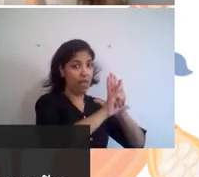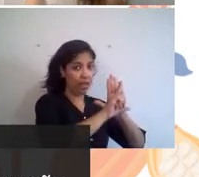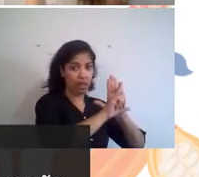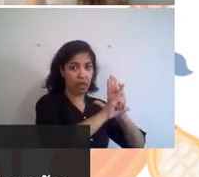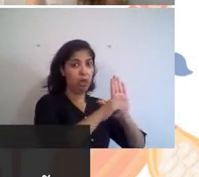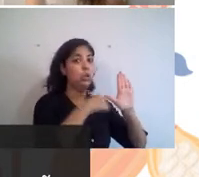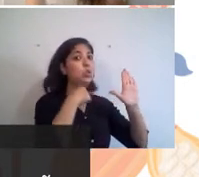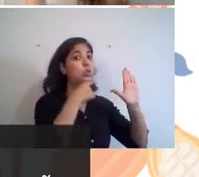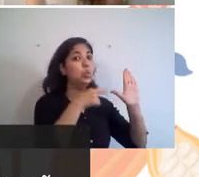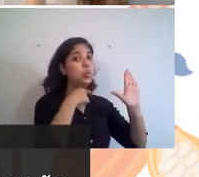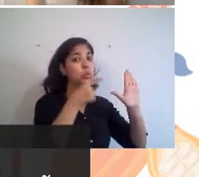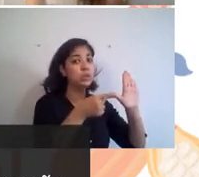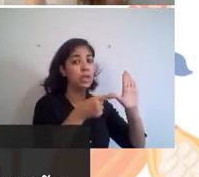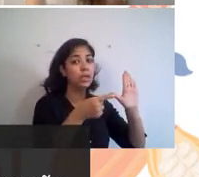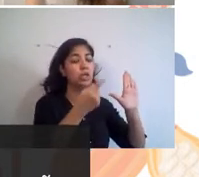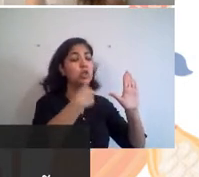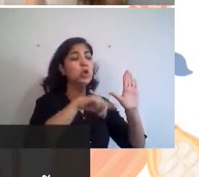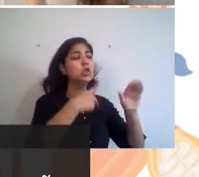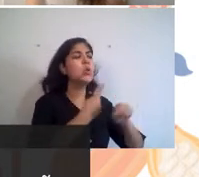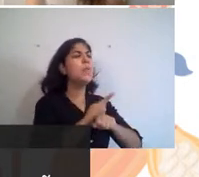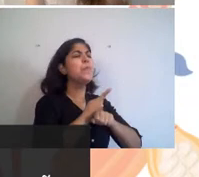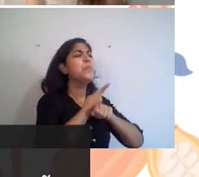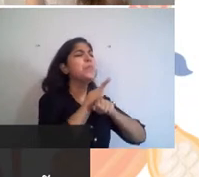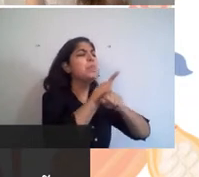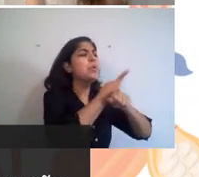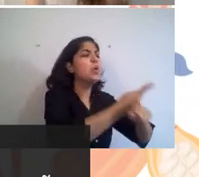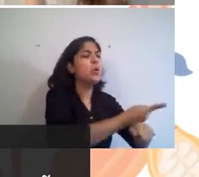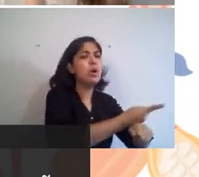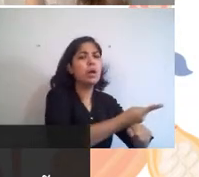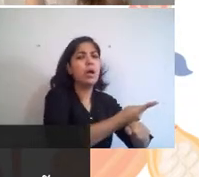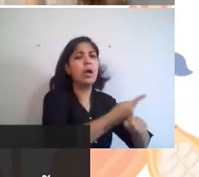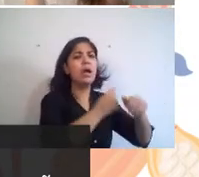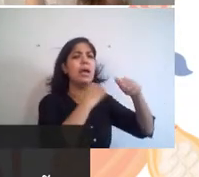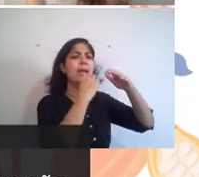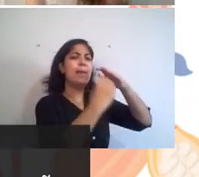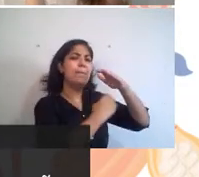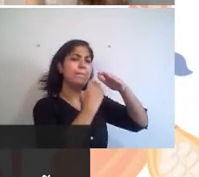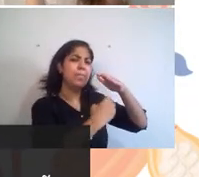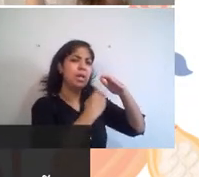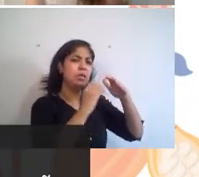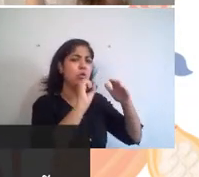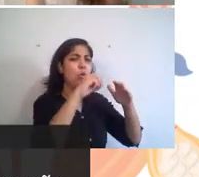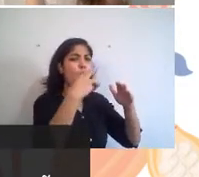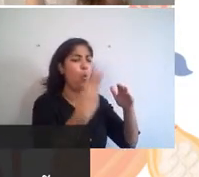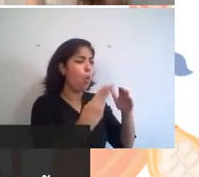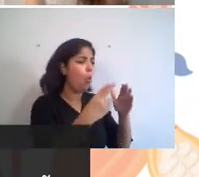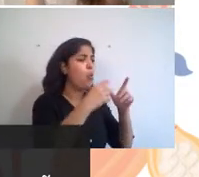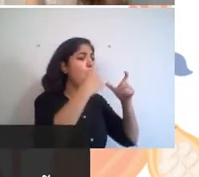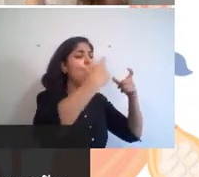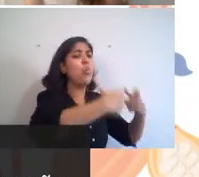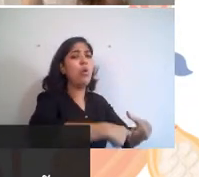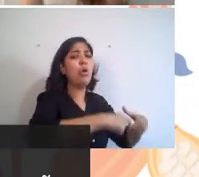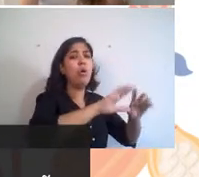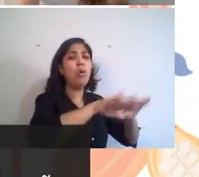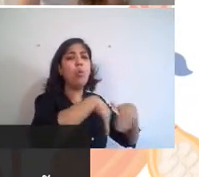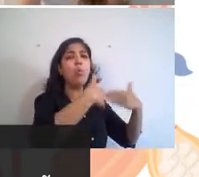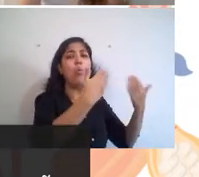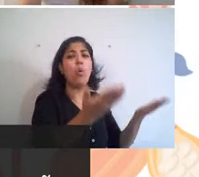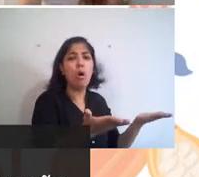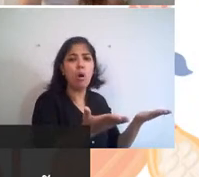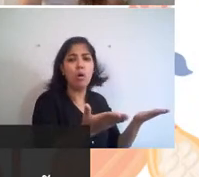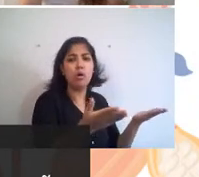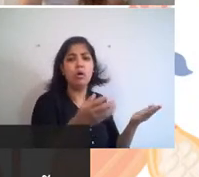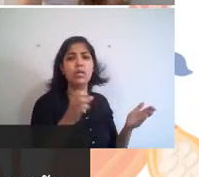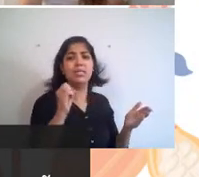ou o PNAE, o Programa de Educação Alimentação Escolar, e quando toda a Secretaria de Educação desse local